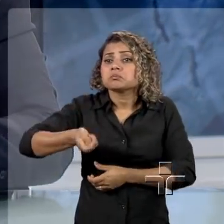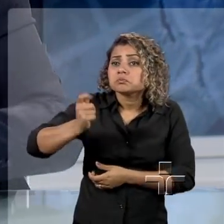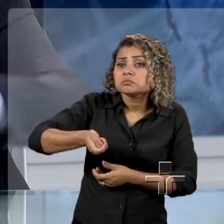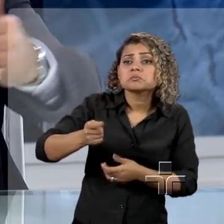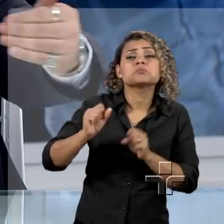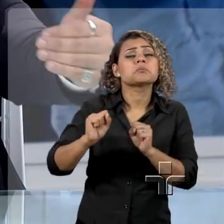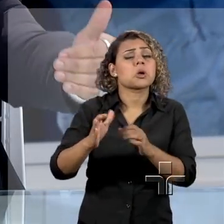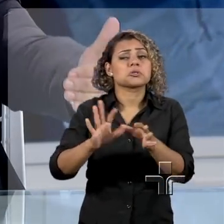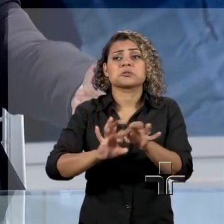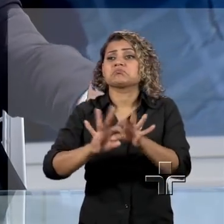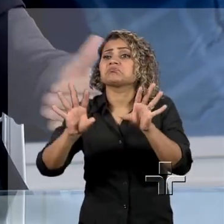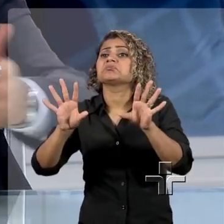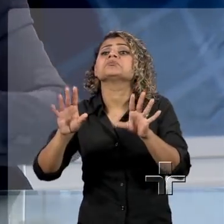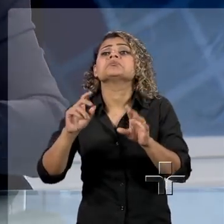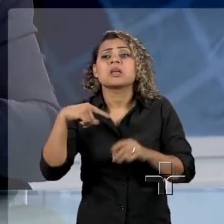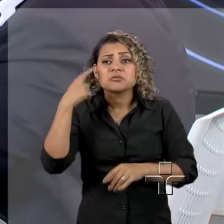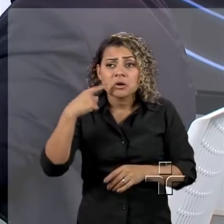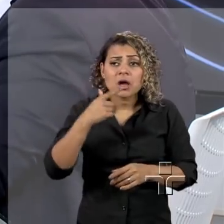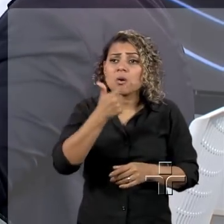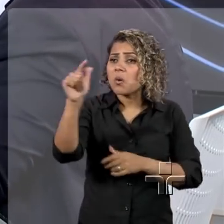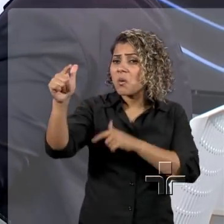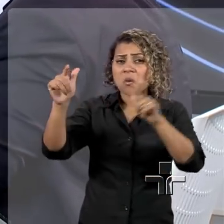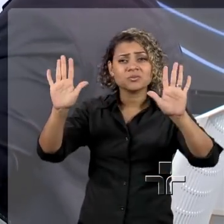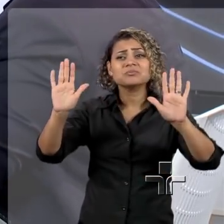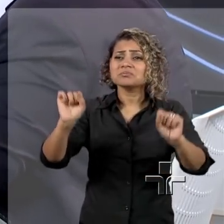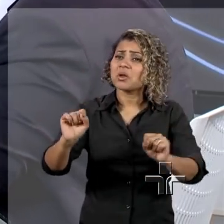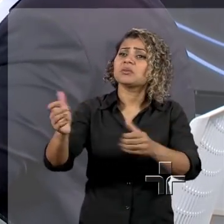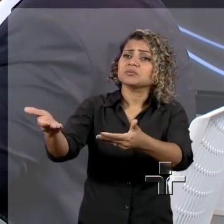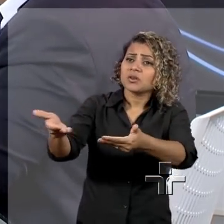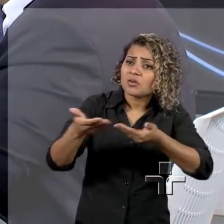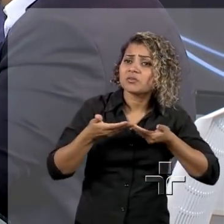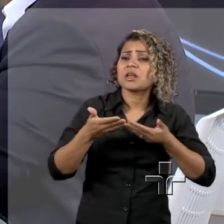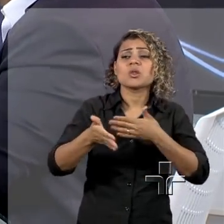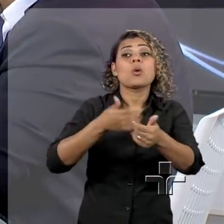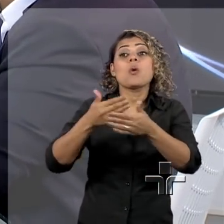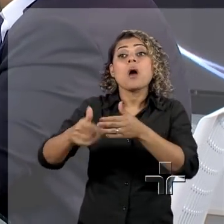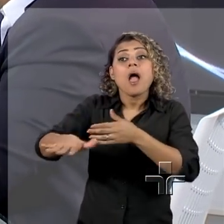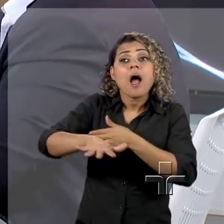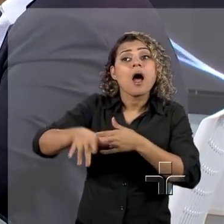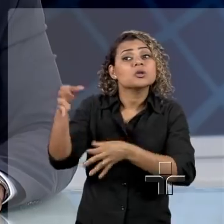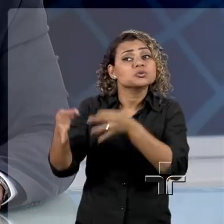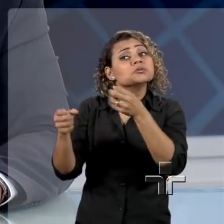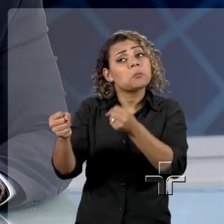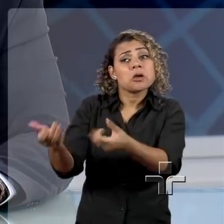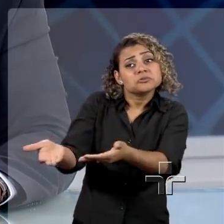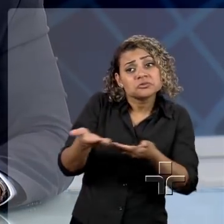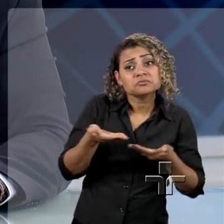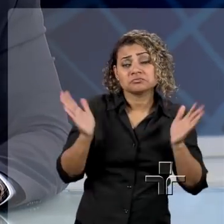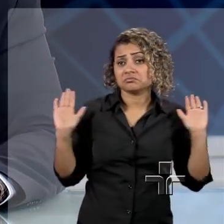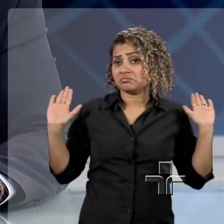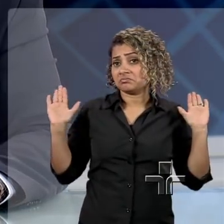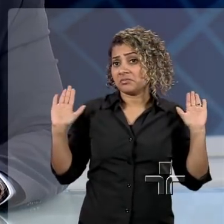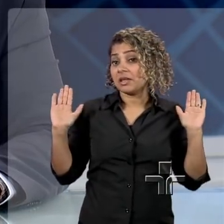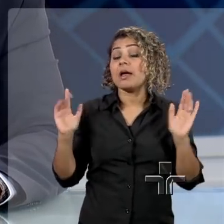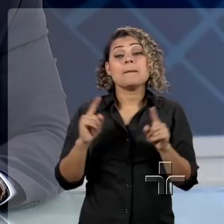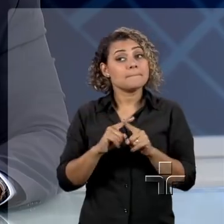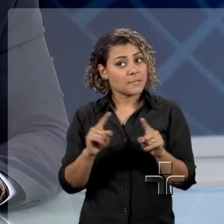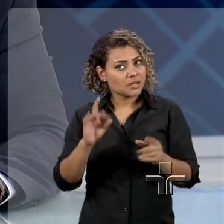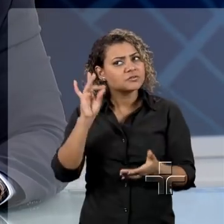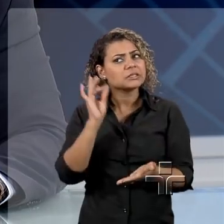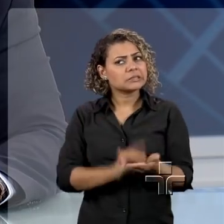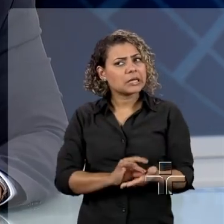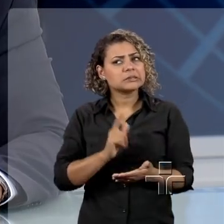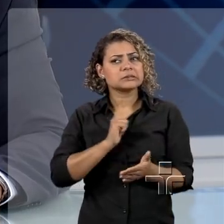público, um procurador do Estado, qualquer membro do sistema de justiça poderia ser. Todas as questões inerentes